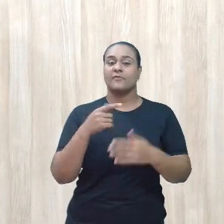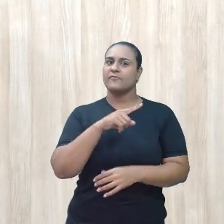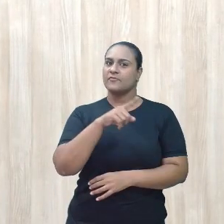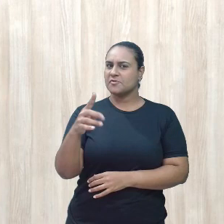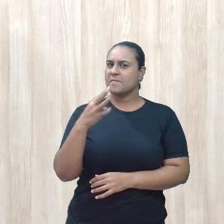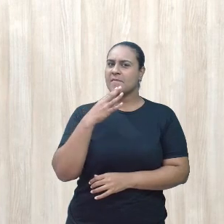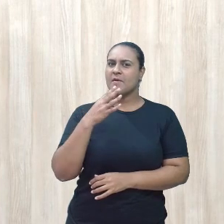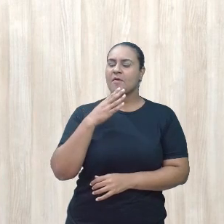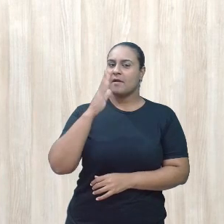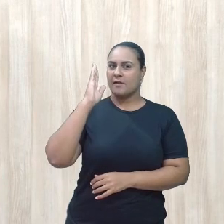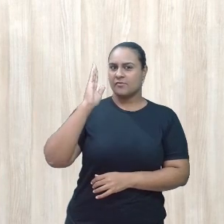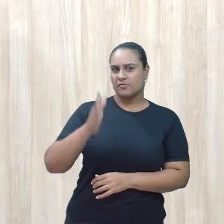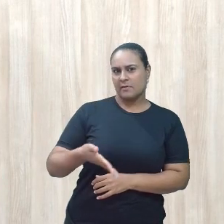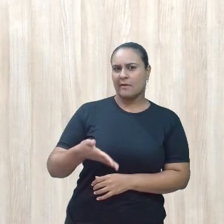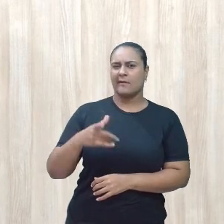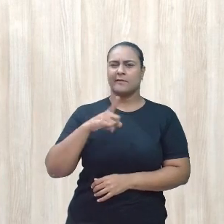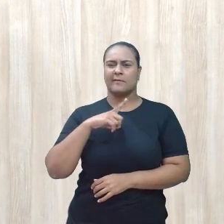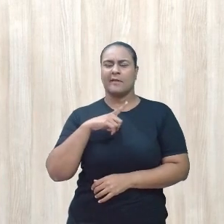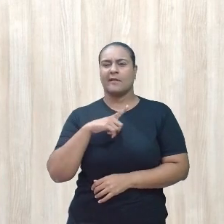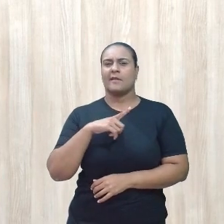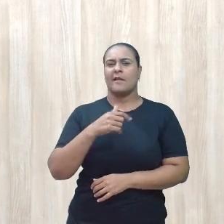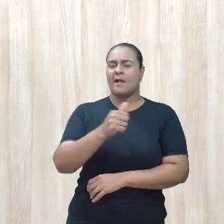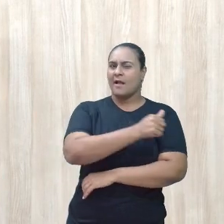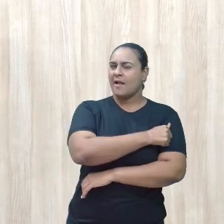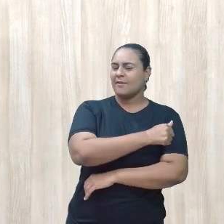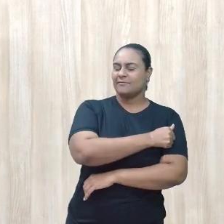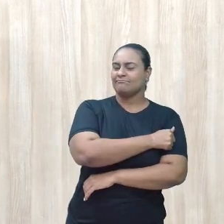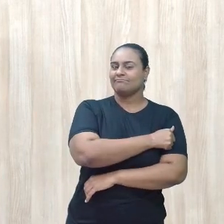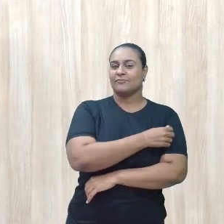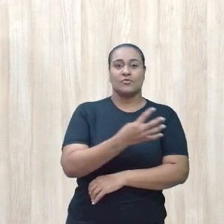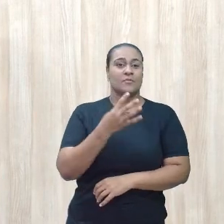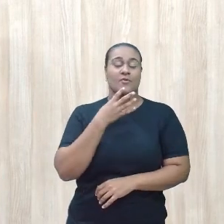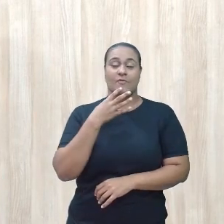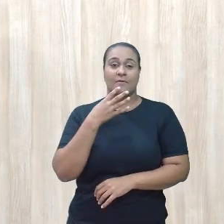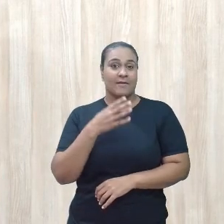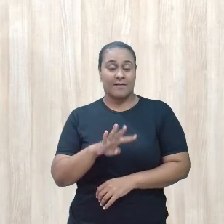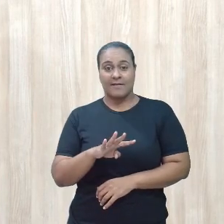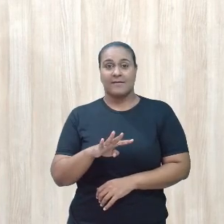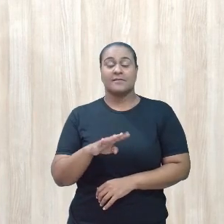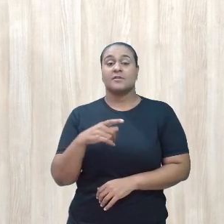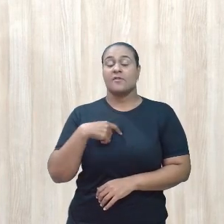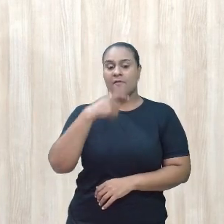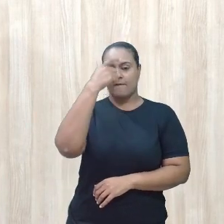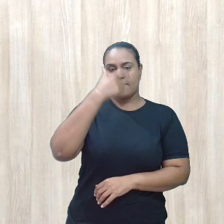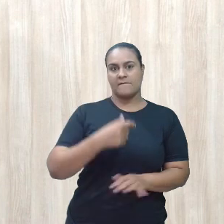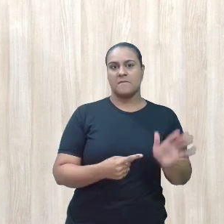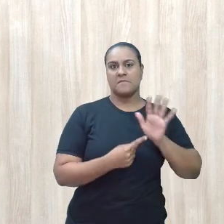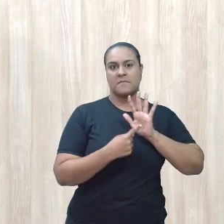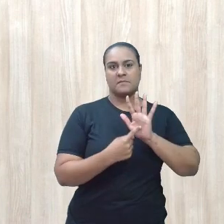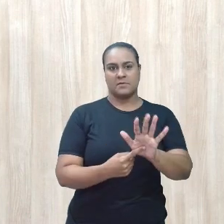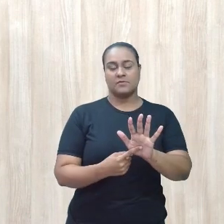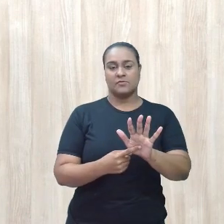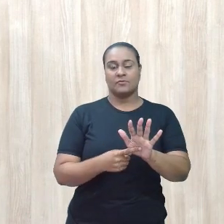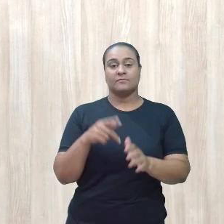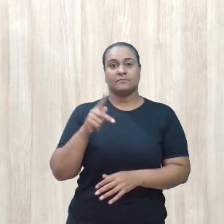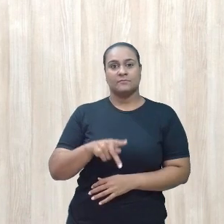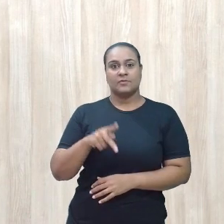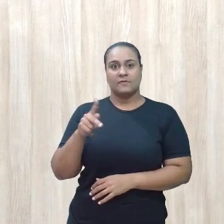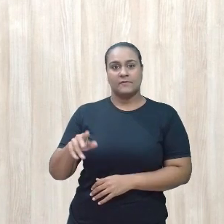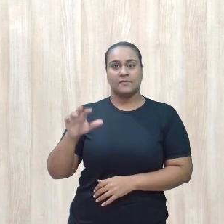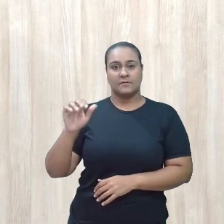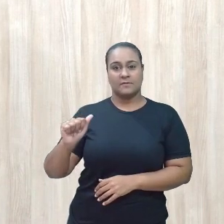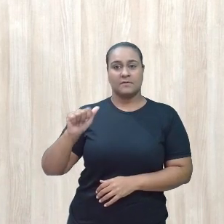já me conhecem, aqueles que estão chegando agora um pouquinho atrasados, sabem que vou me apresentar para vocês. Sou o professor